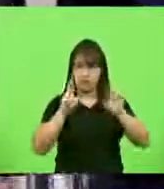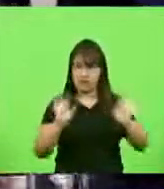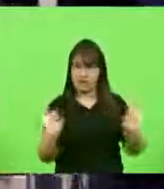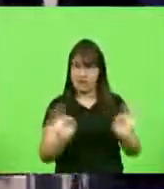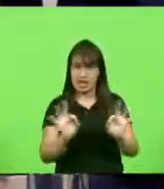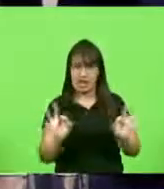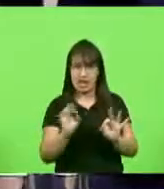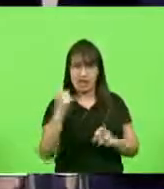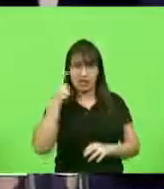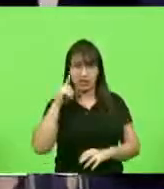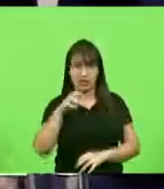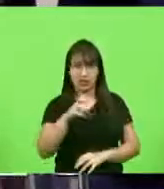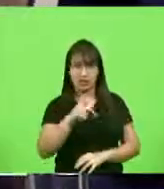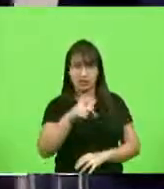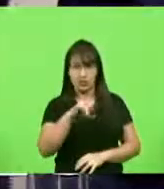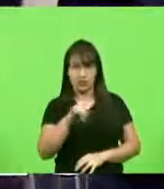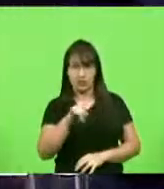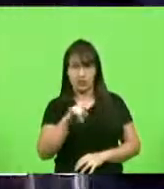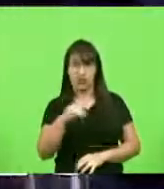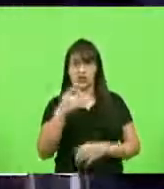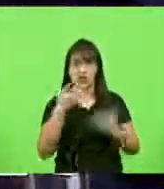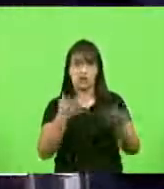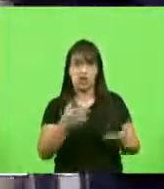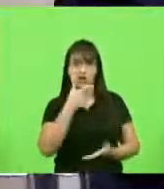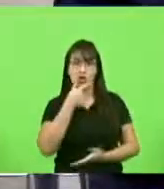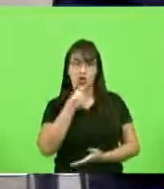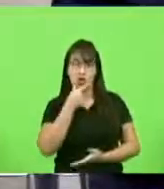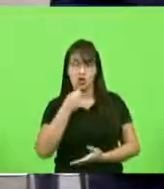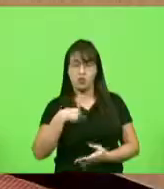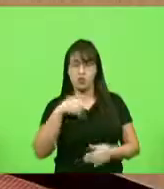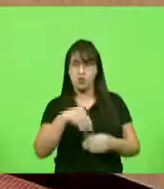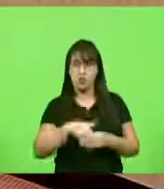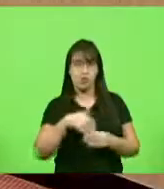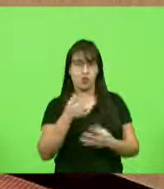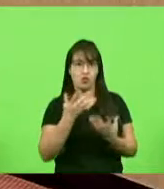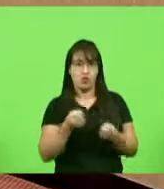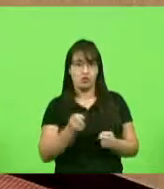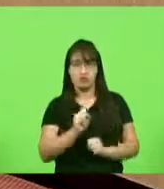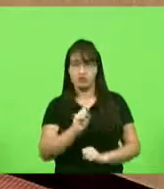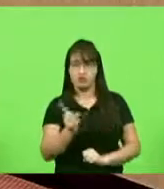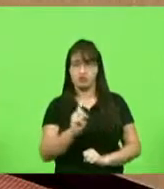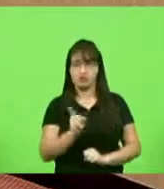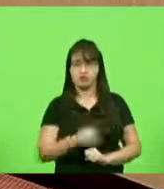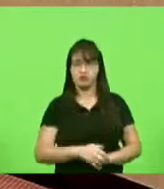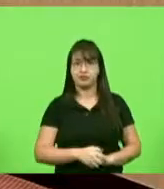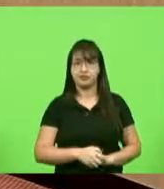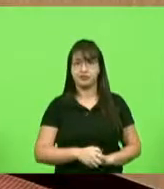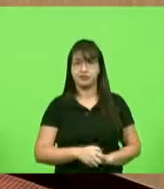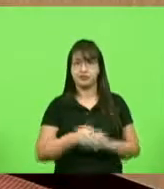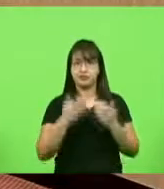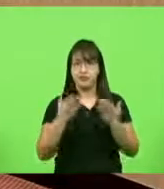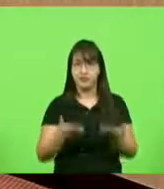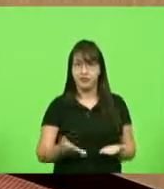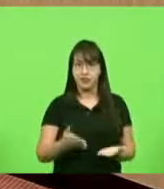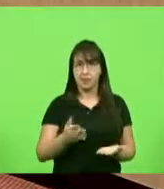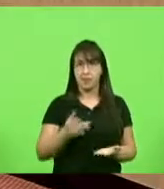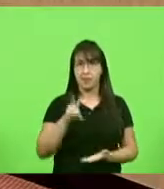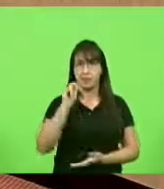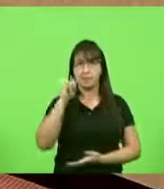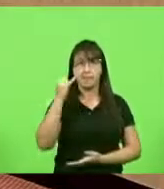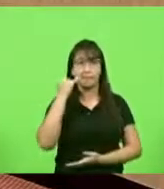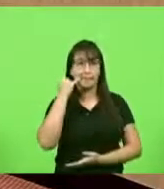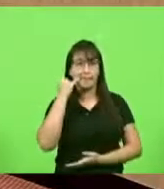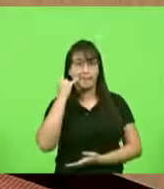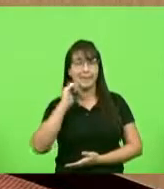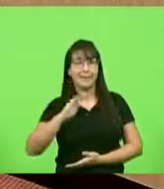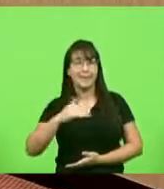vamos agora parabenizar. Então, para o Jorge Tasca, eu voto não. Deputado Jessé Lopes, na sequência, deputado Jean Cuma, depois